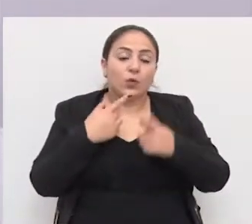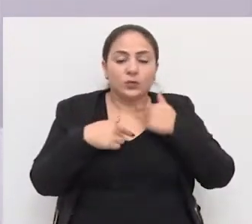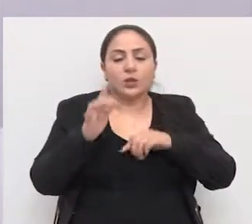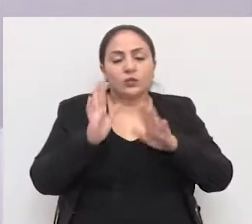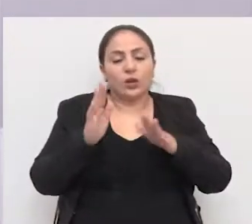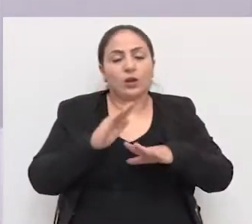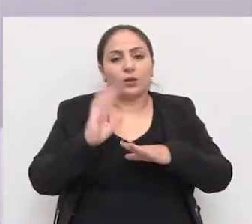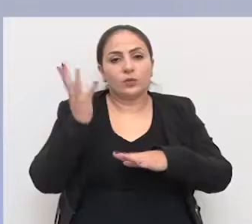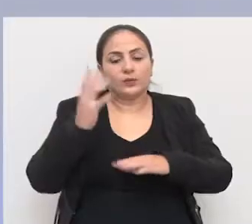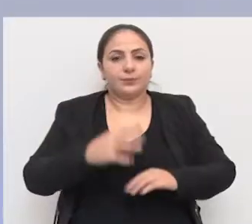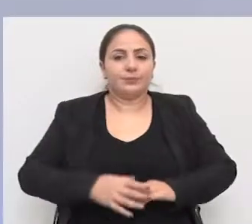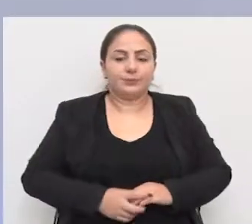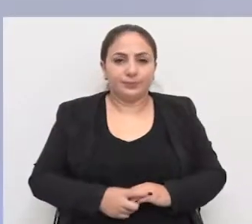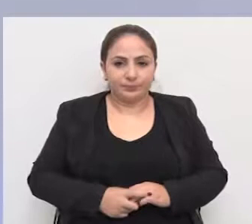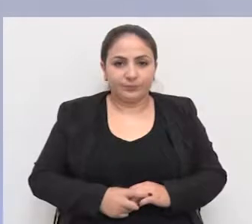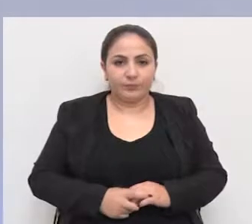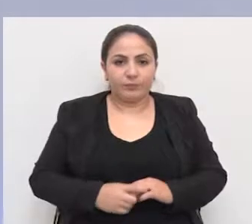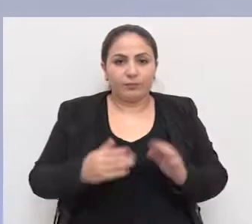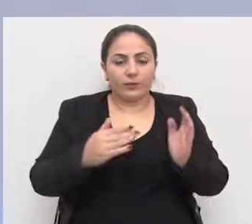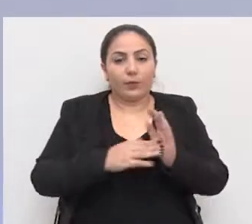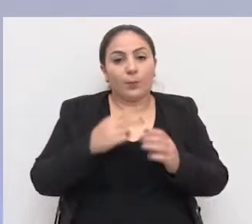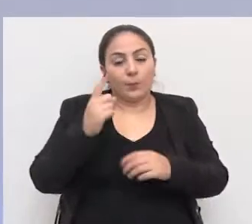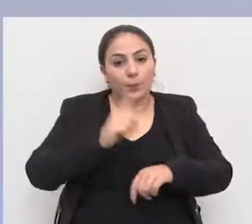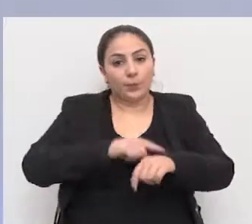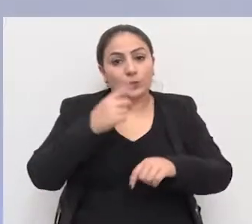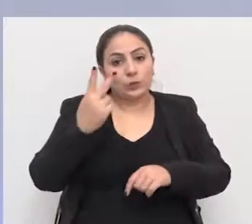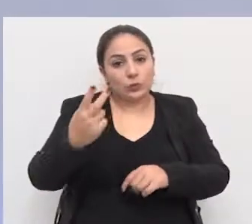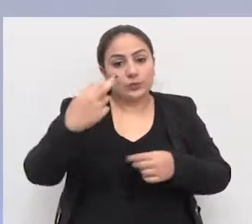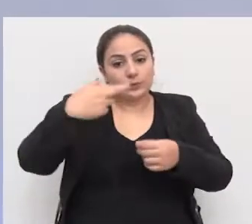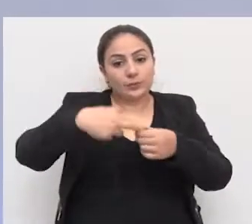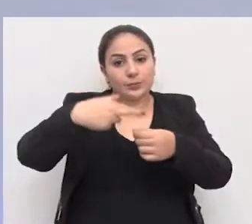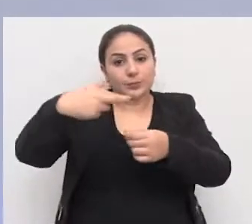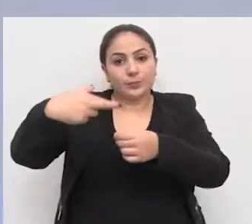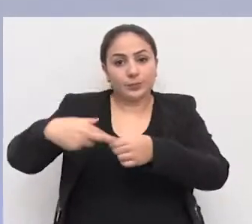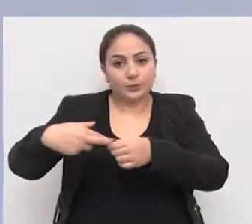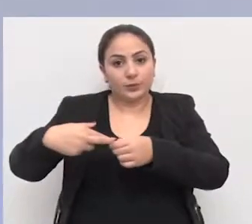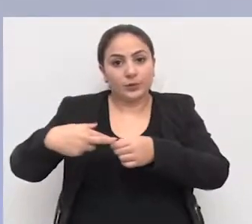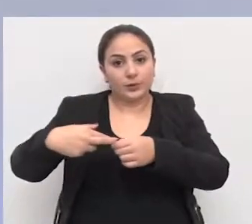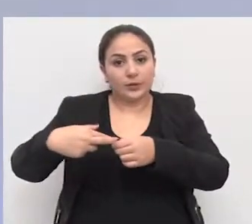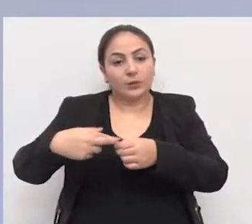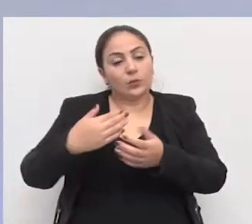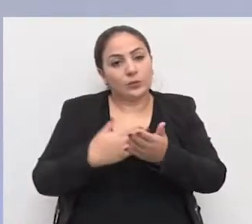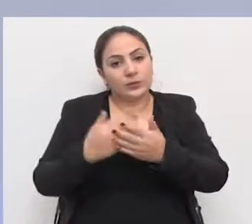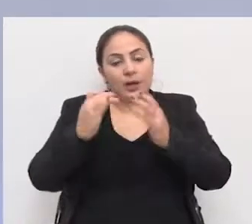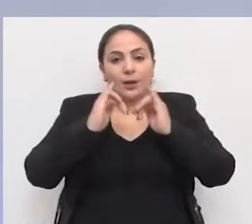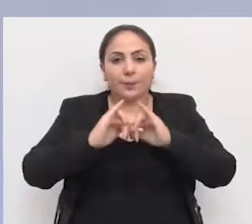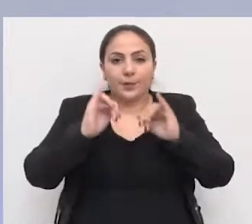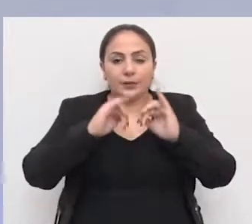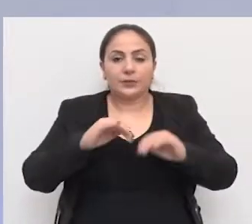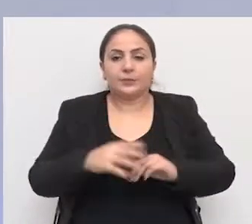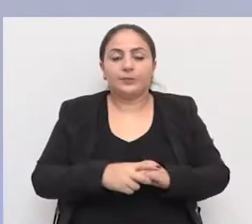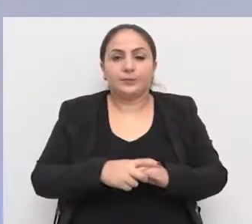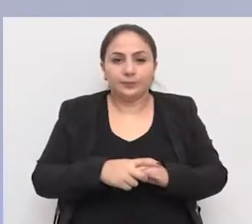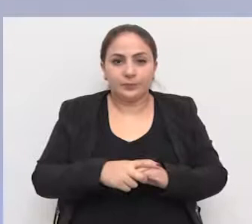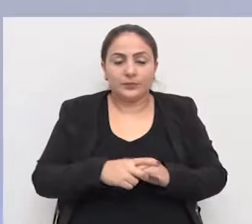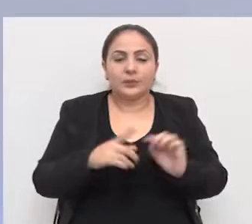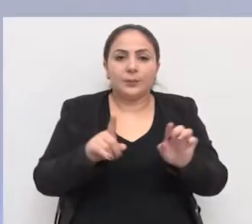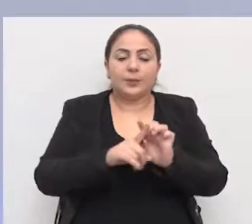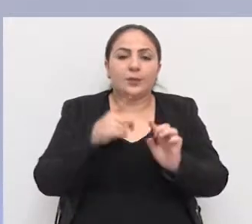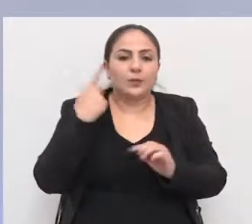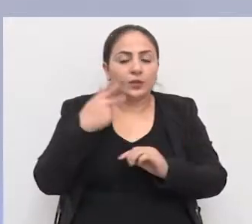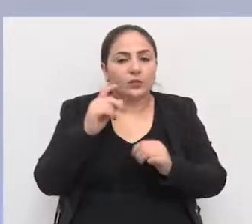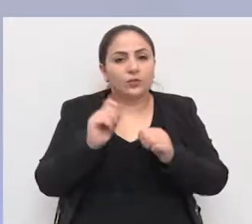teria acontecido há muito tempo. Até o momento, 2 postos de combustíveis aderiram à campanha. Além disso,